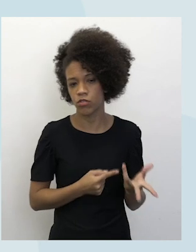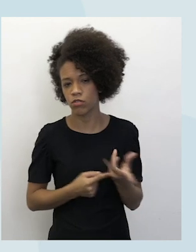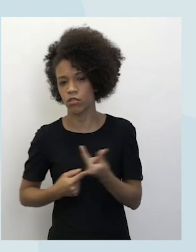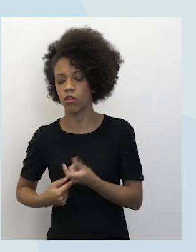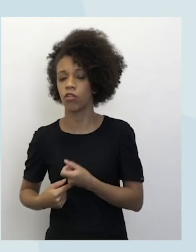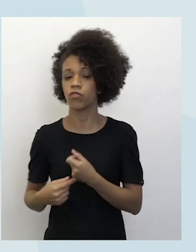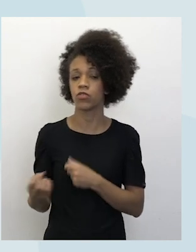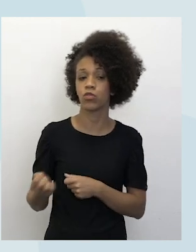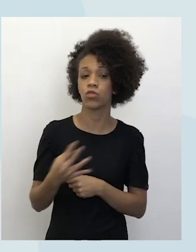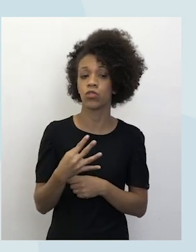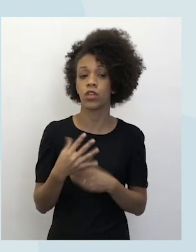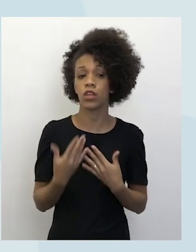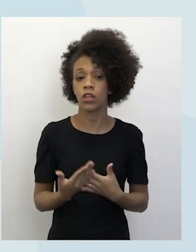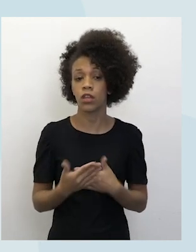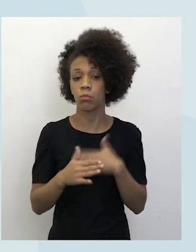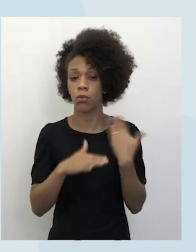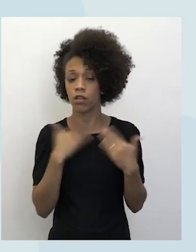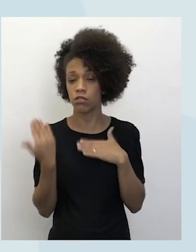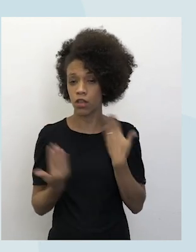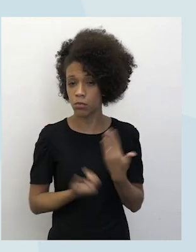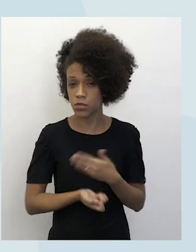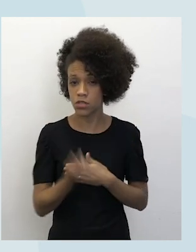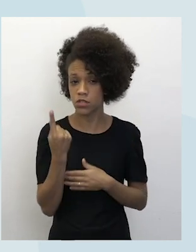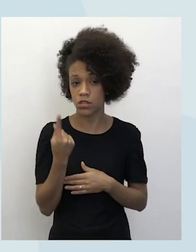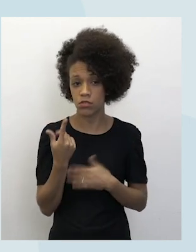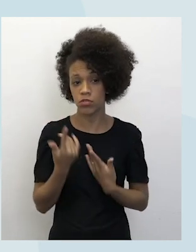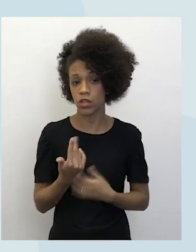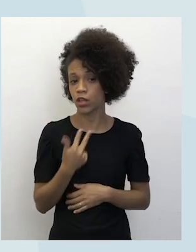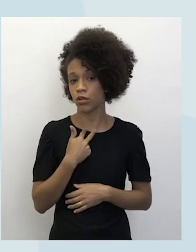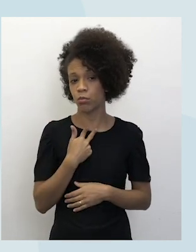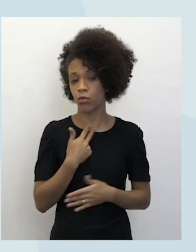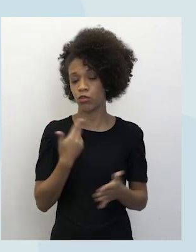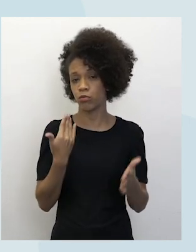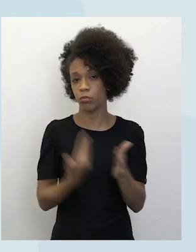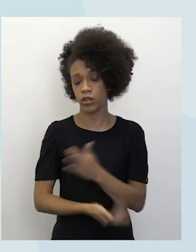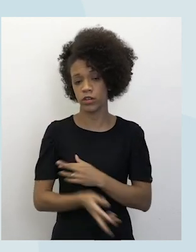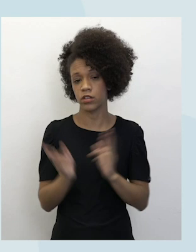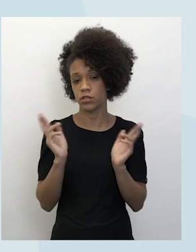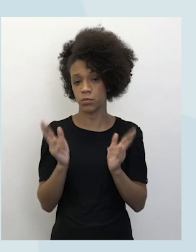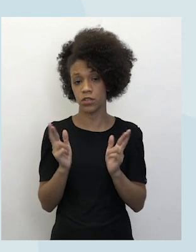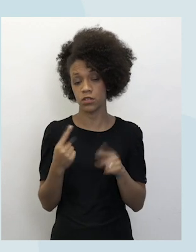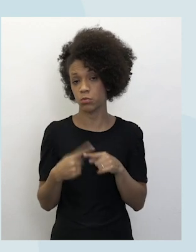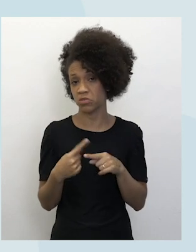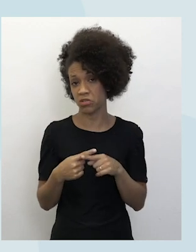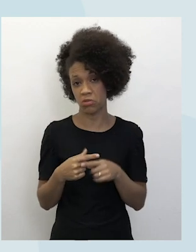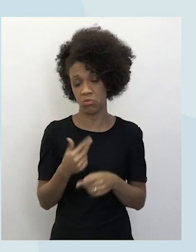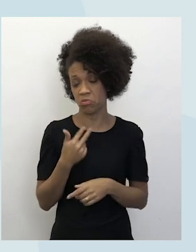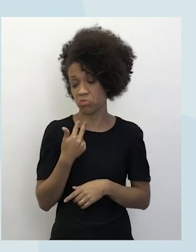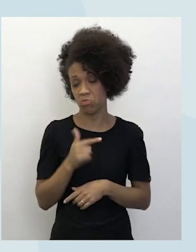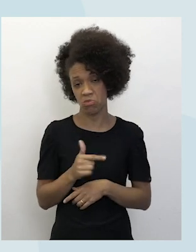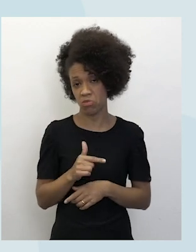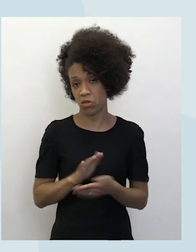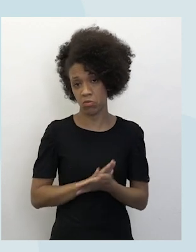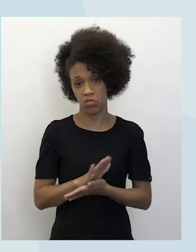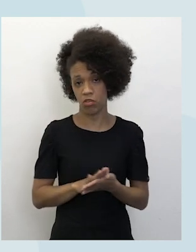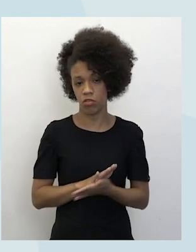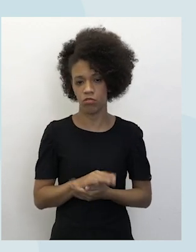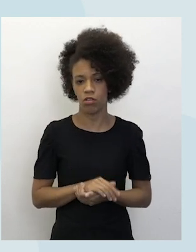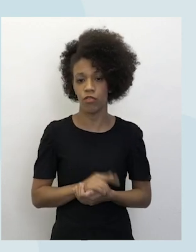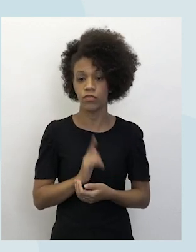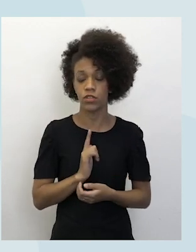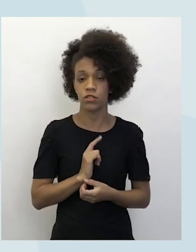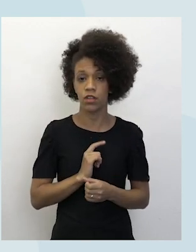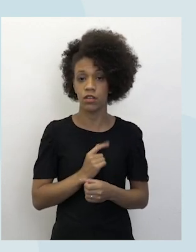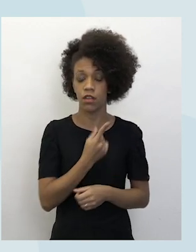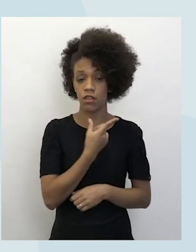que não pode tirar-me as esperanças que mal me tirara o que eu não tenho você tem dez sílabas aí no começo 10 quilos em cada um dos